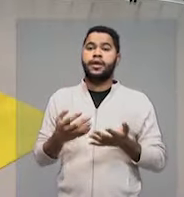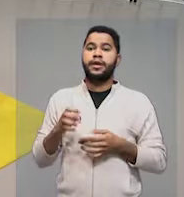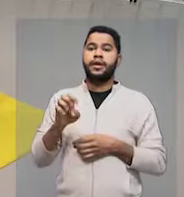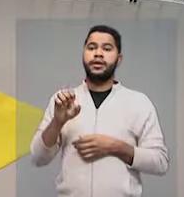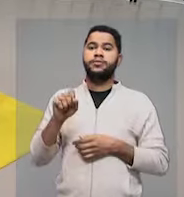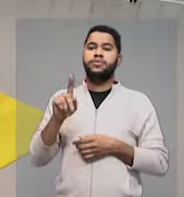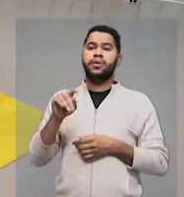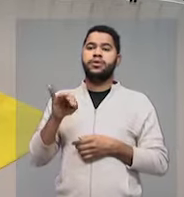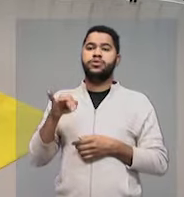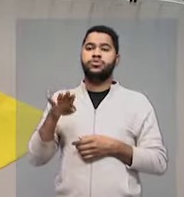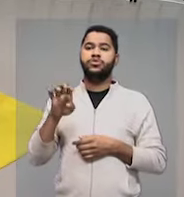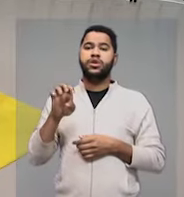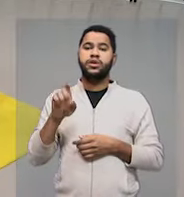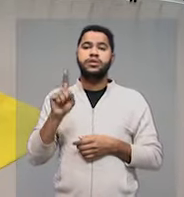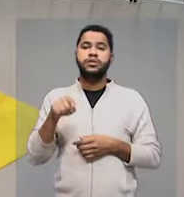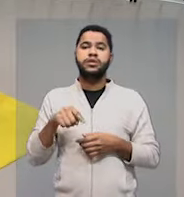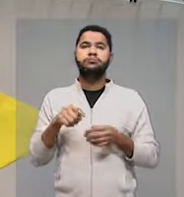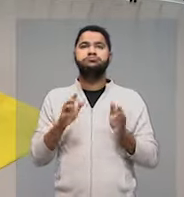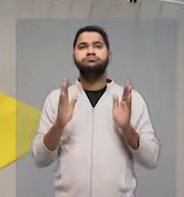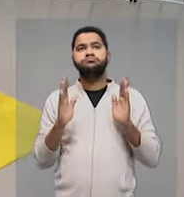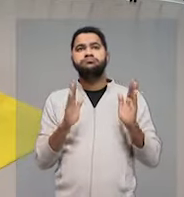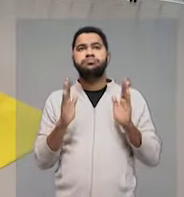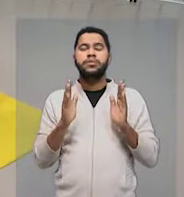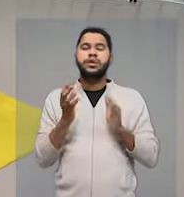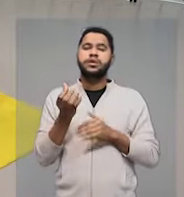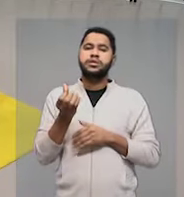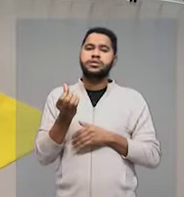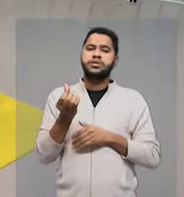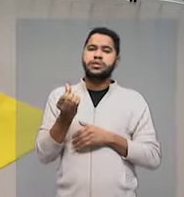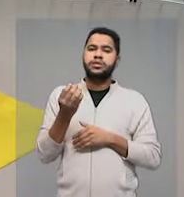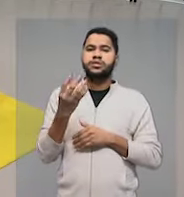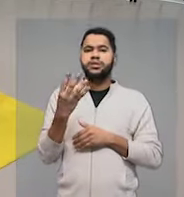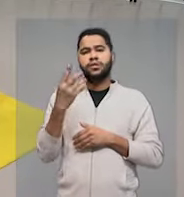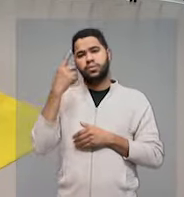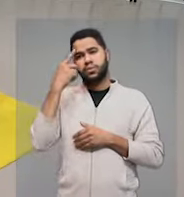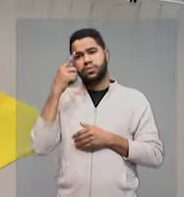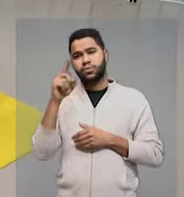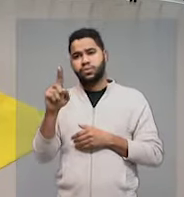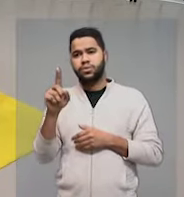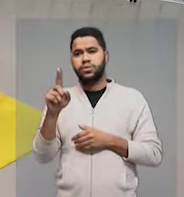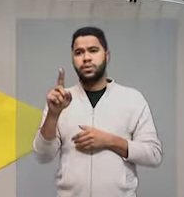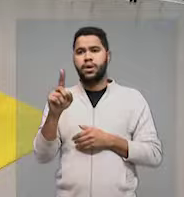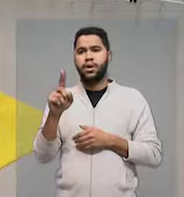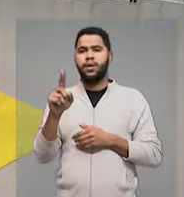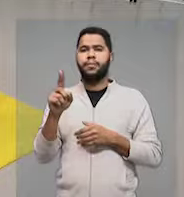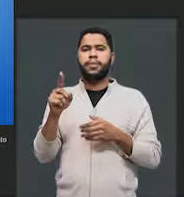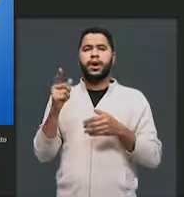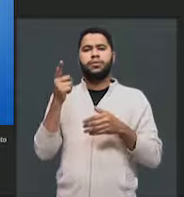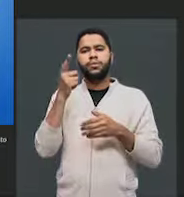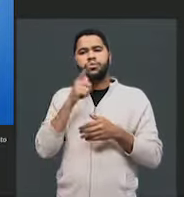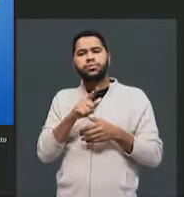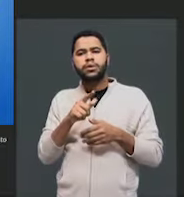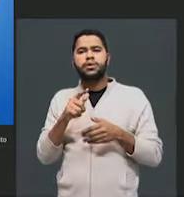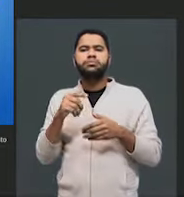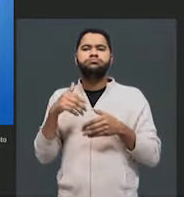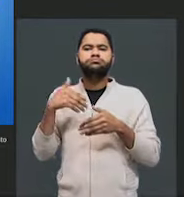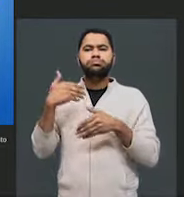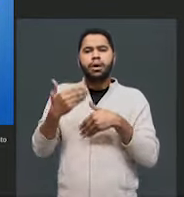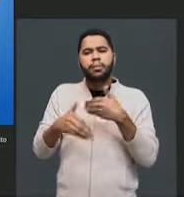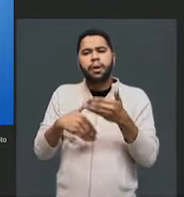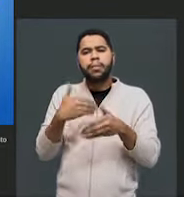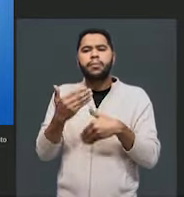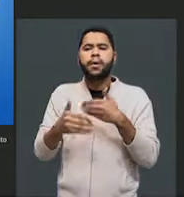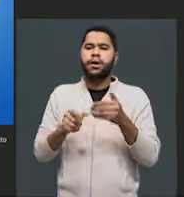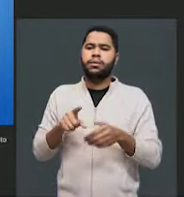de espermatozoides, ela dura por volta de 64 dias, né, para maturar, para amadurecer espermatozoides.